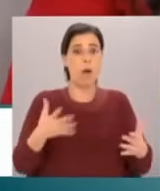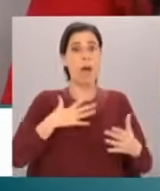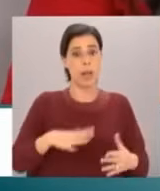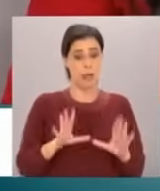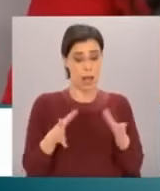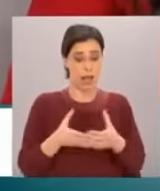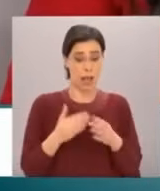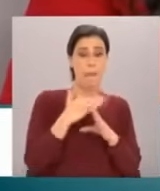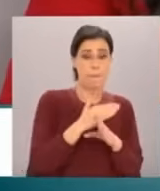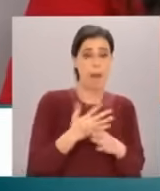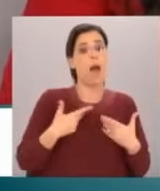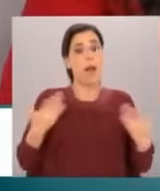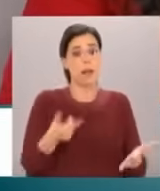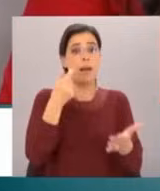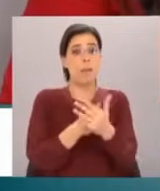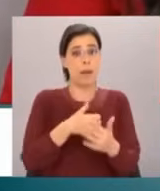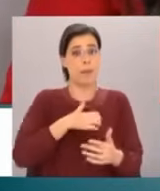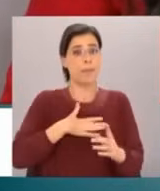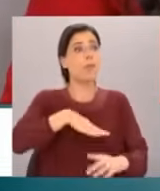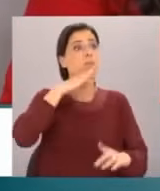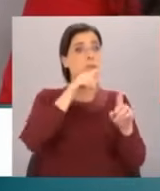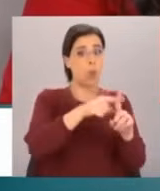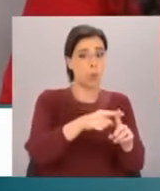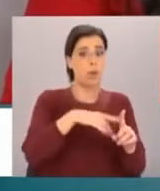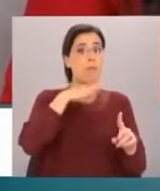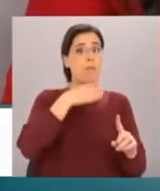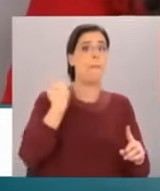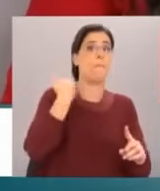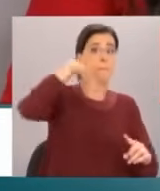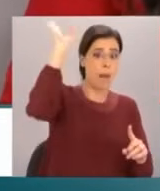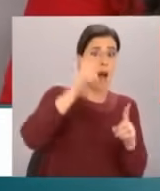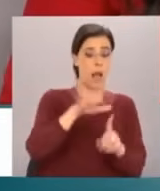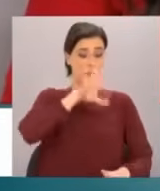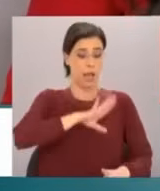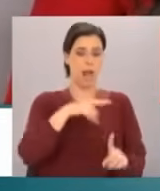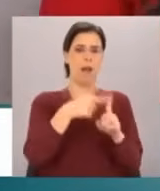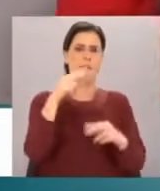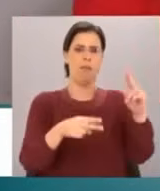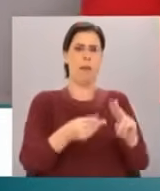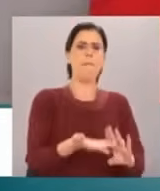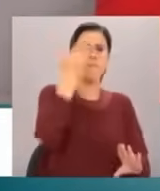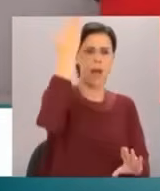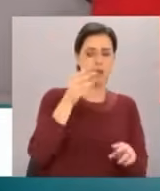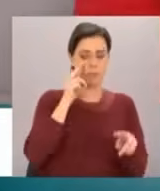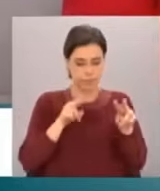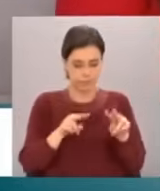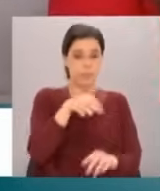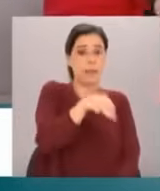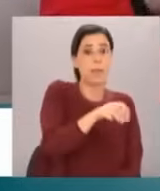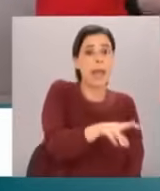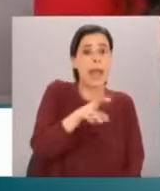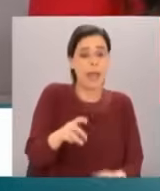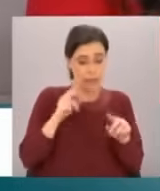sendo chegar a classe média vamos deixar as indústrias poluentes quem mais polui e quem mais recebe benefícios fiscais que se olharmos para o